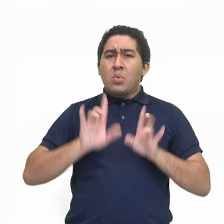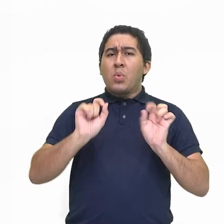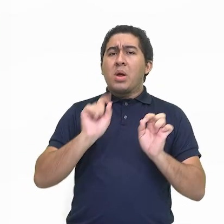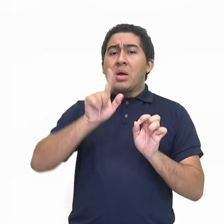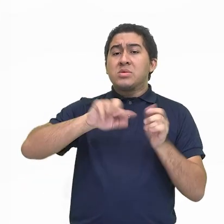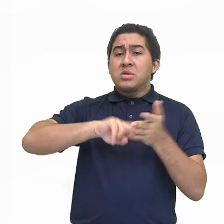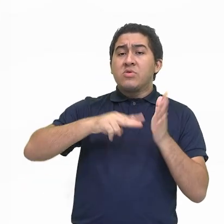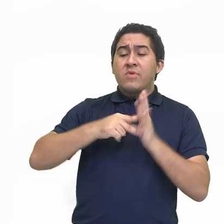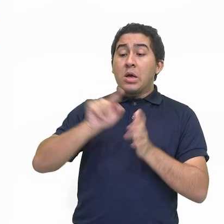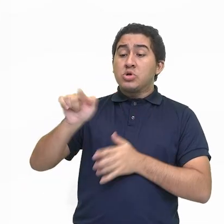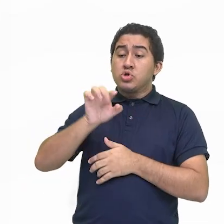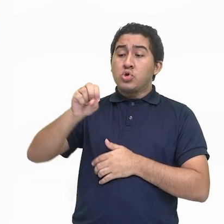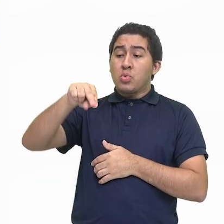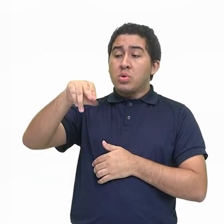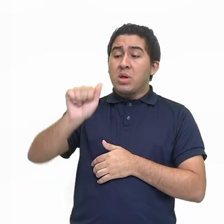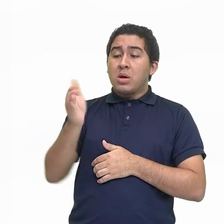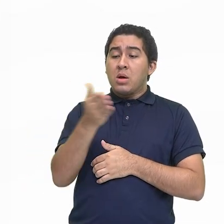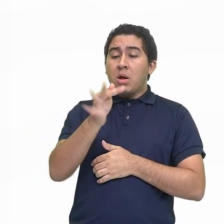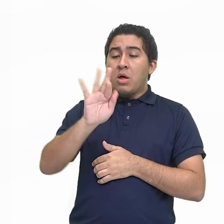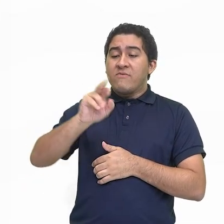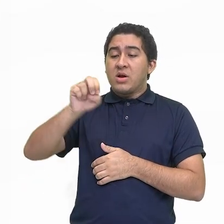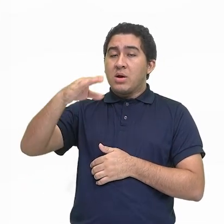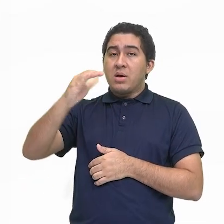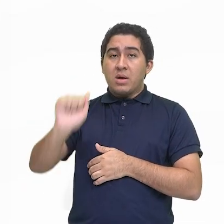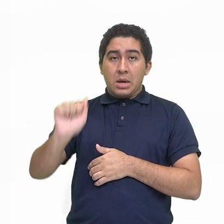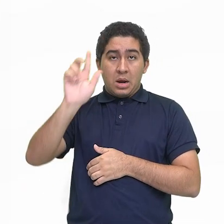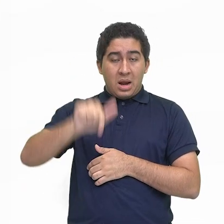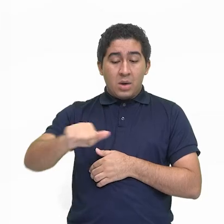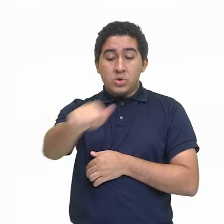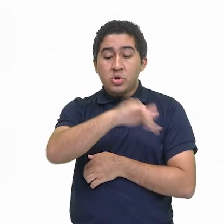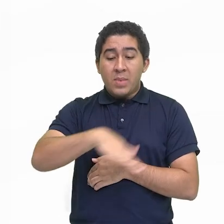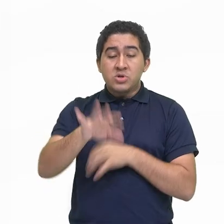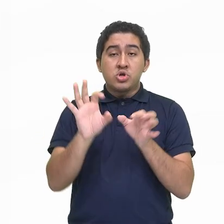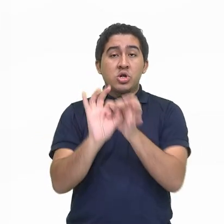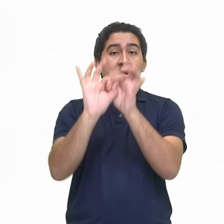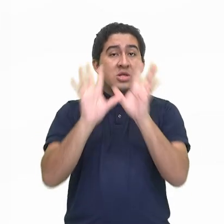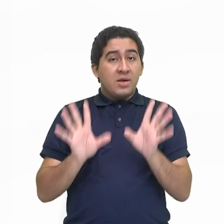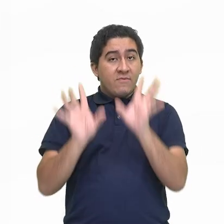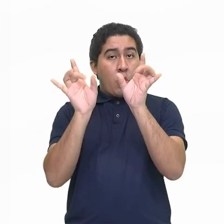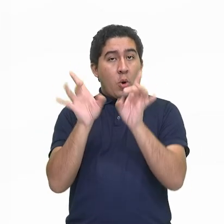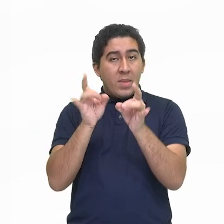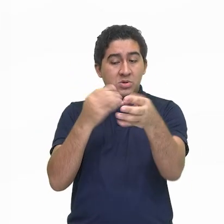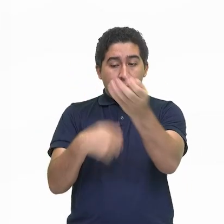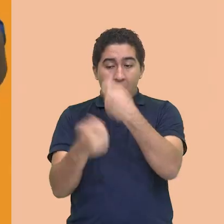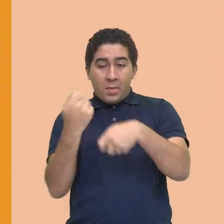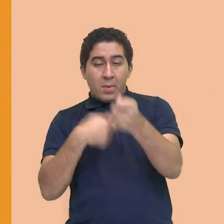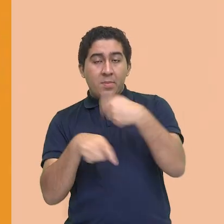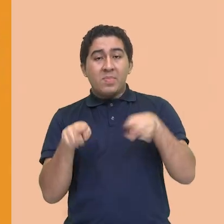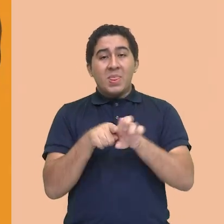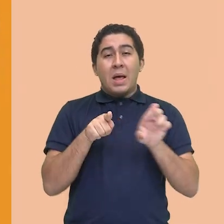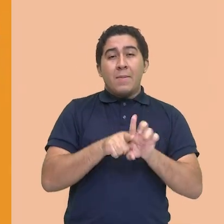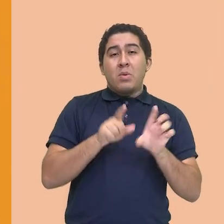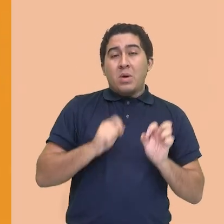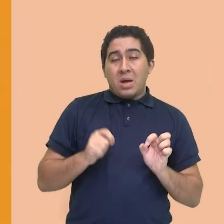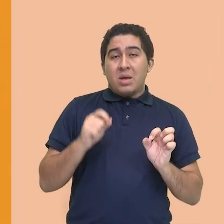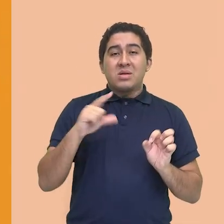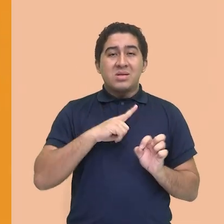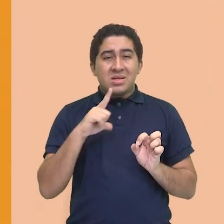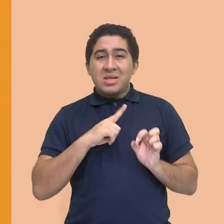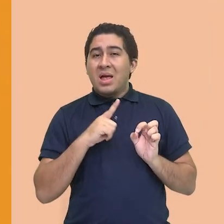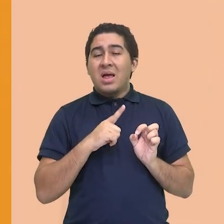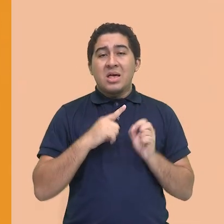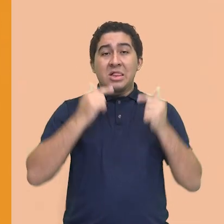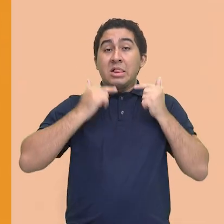Franca, professor? A Zona Franca é uma zona de livre comércio isenta de algumas tributações